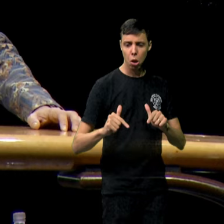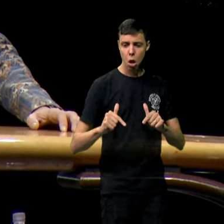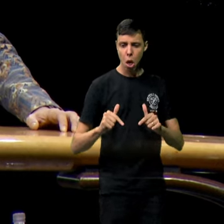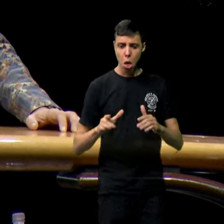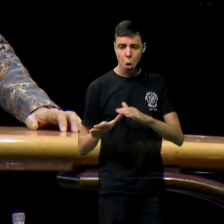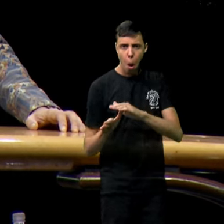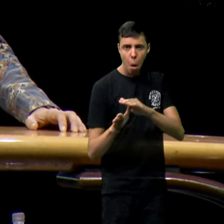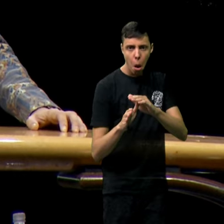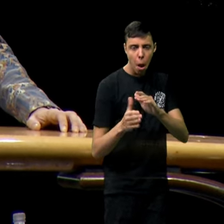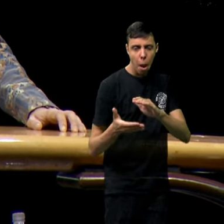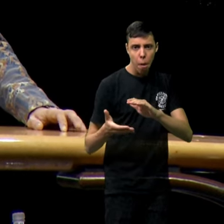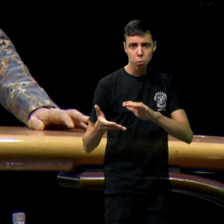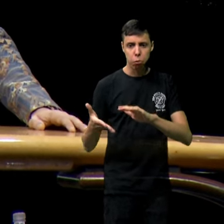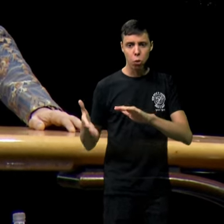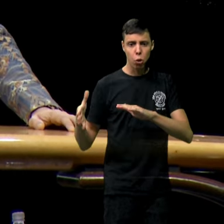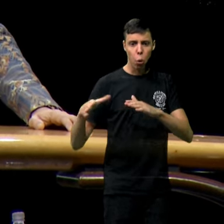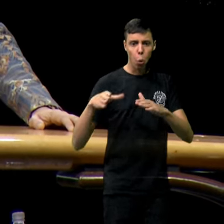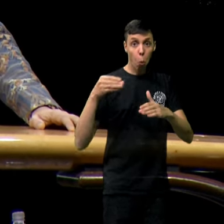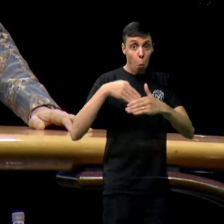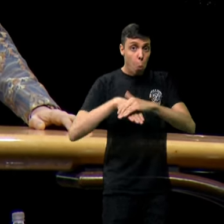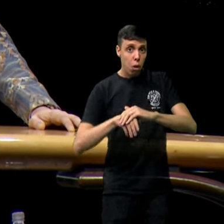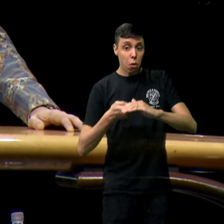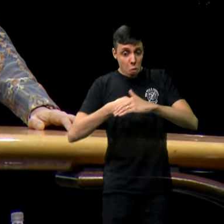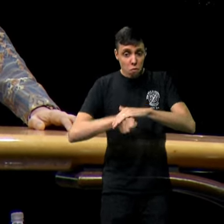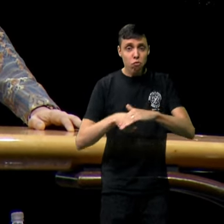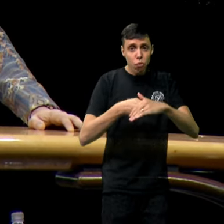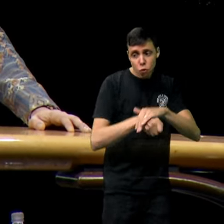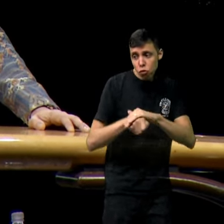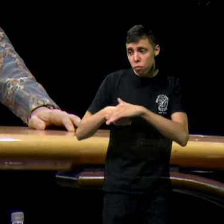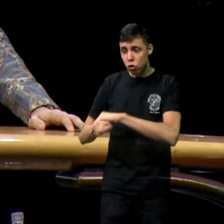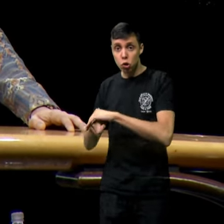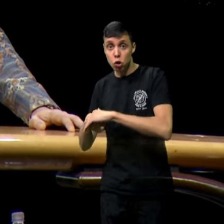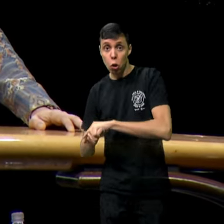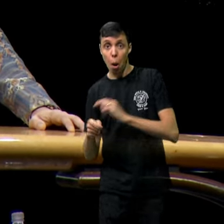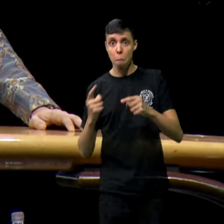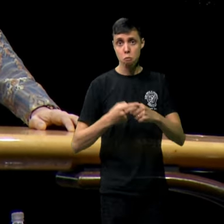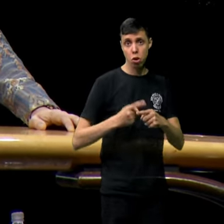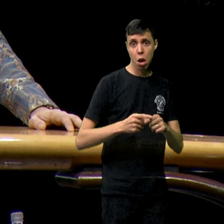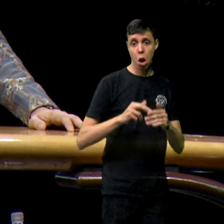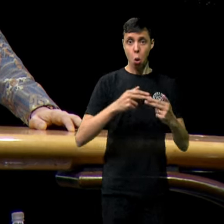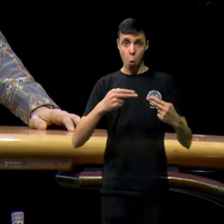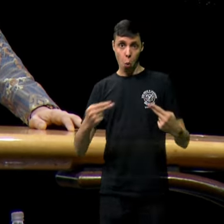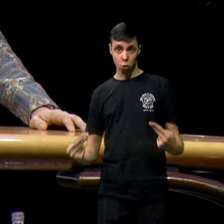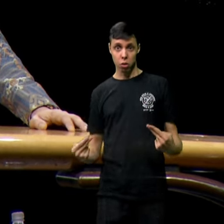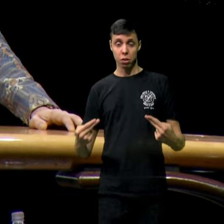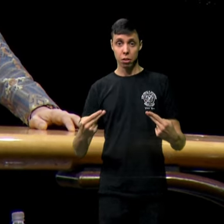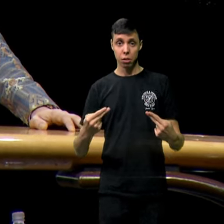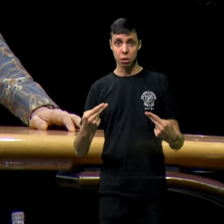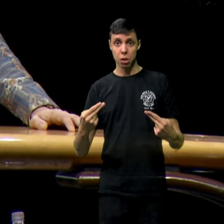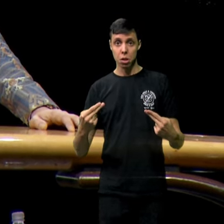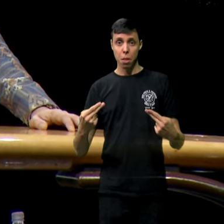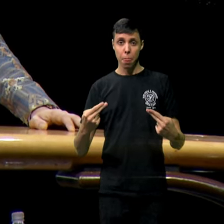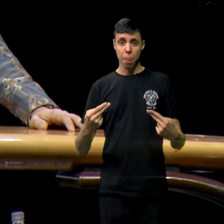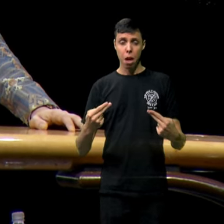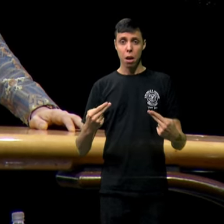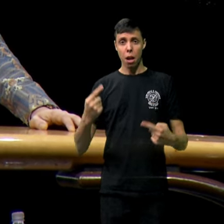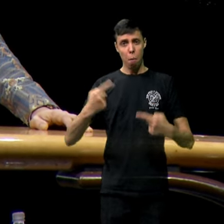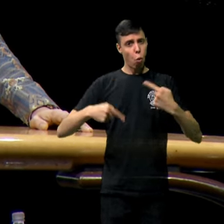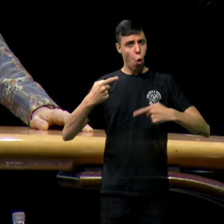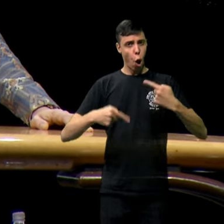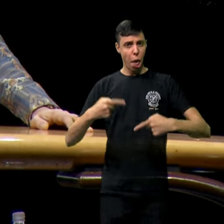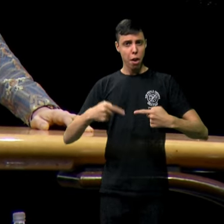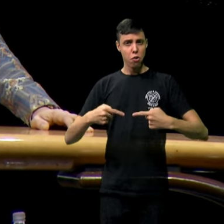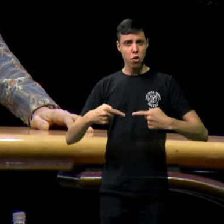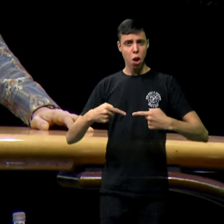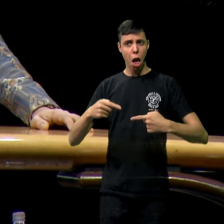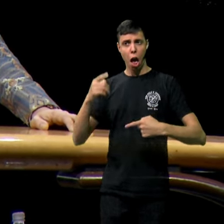para gerar negócios, gerar capital, porque algo vai acontecer na economia do Brasil. Estão soltando o dinheiro que se